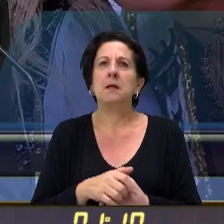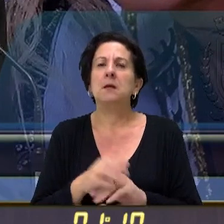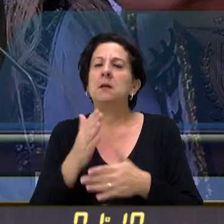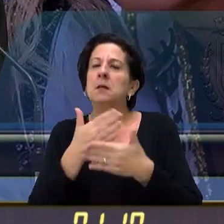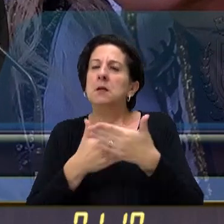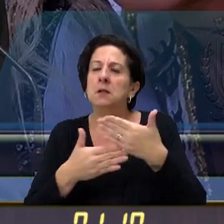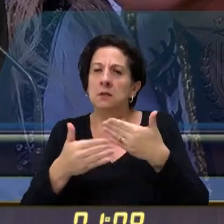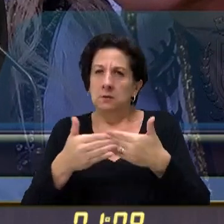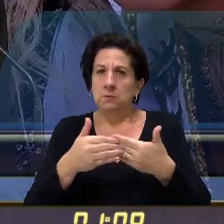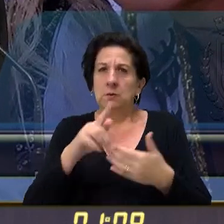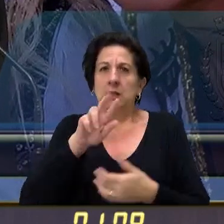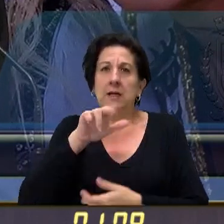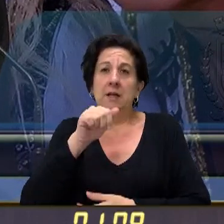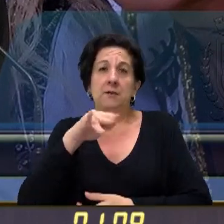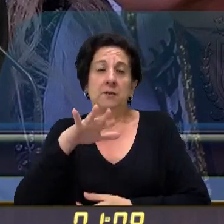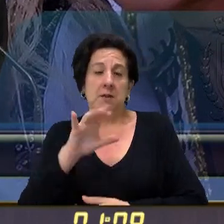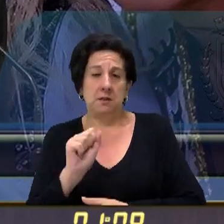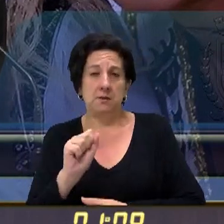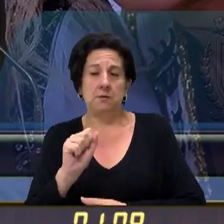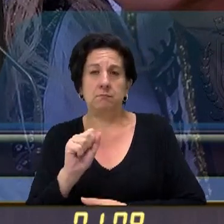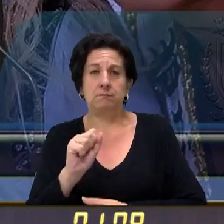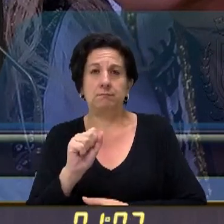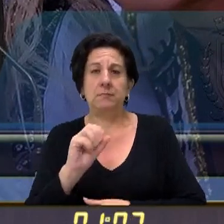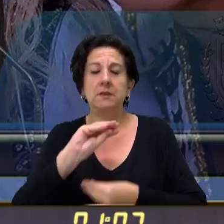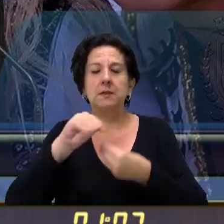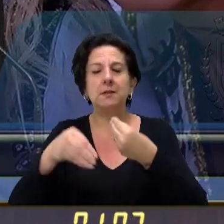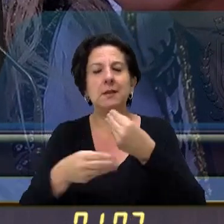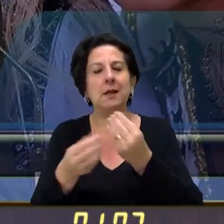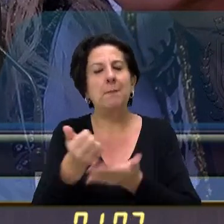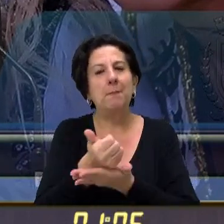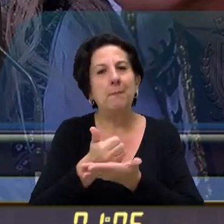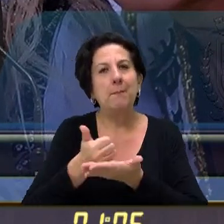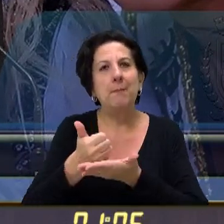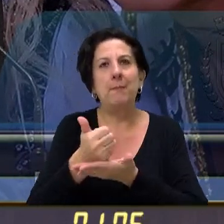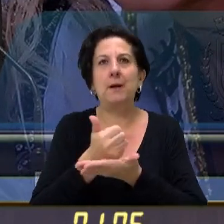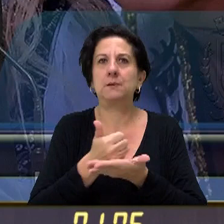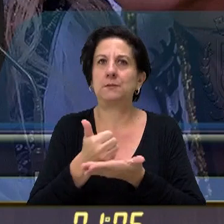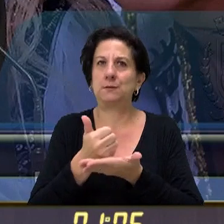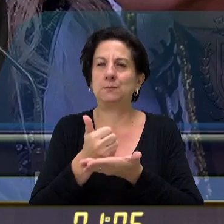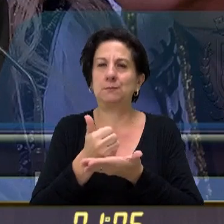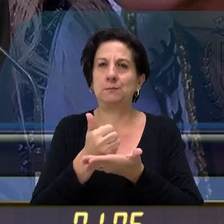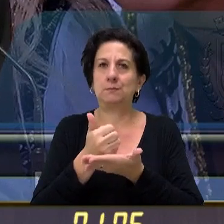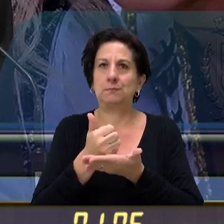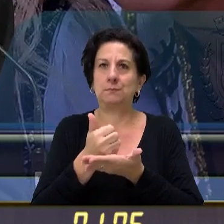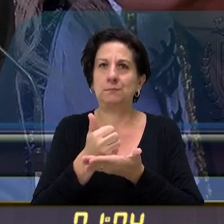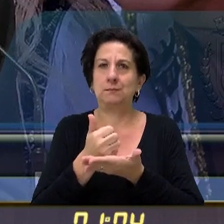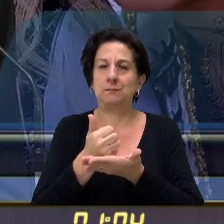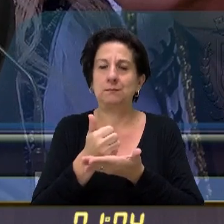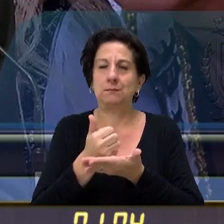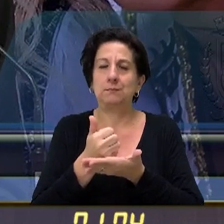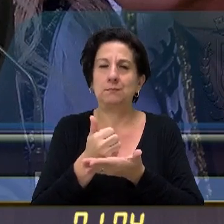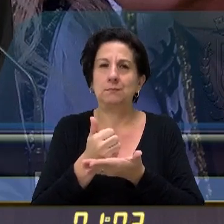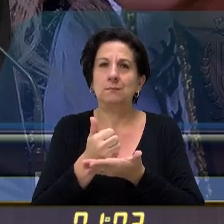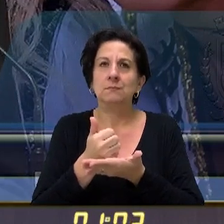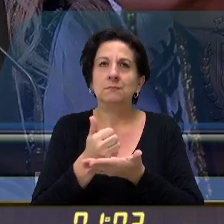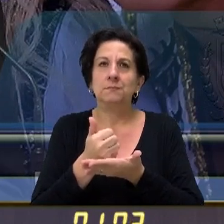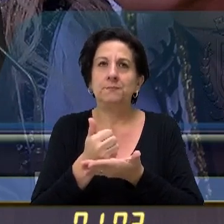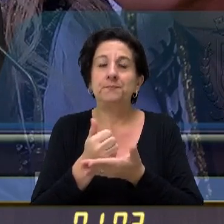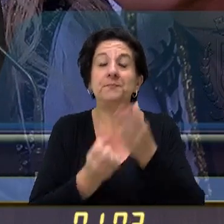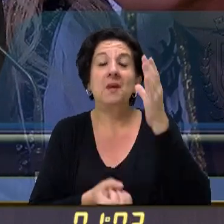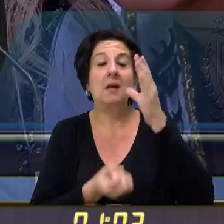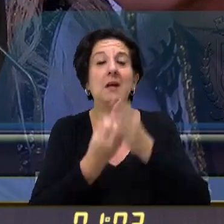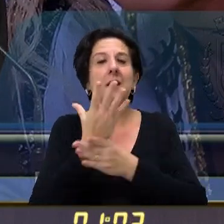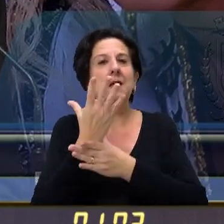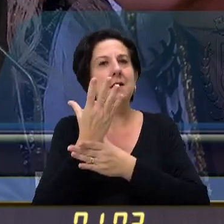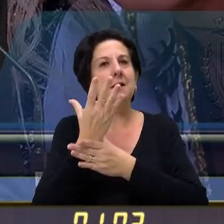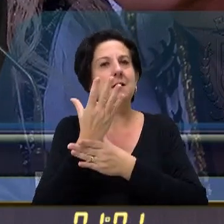Todas as gratificações e vantagens passam a integrar o básico do nível ou classe correspondente. A criação